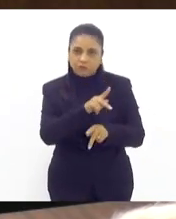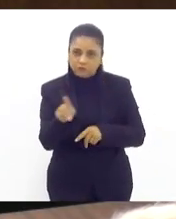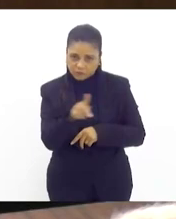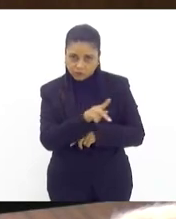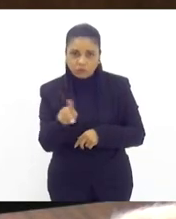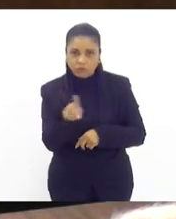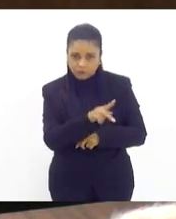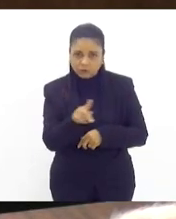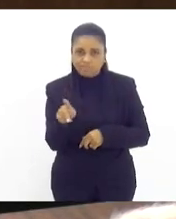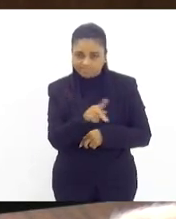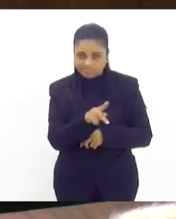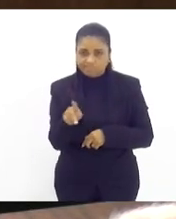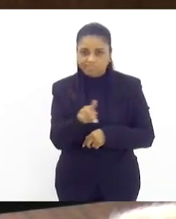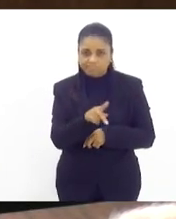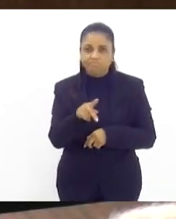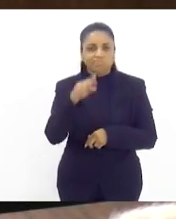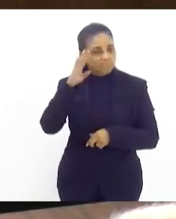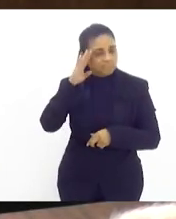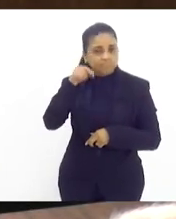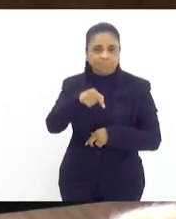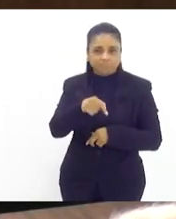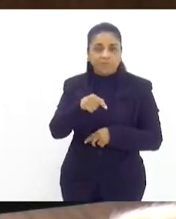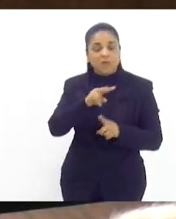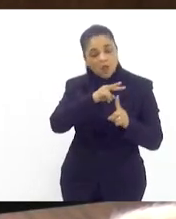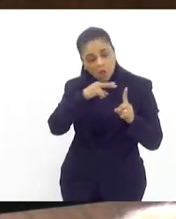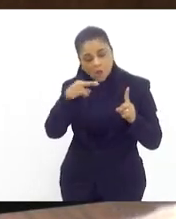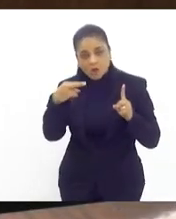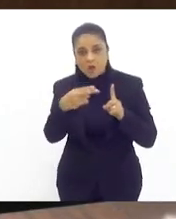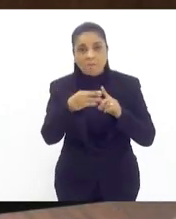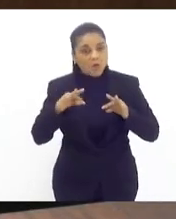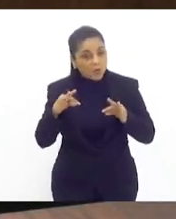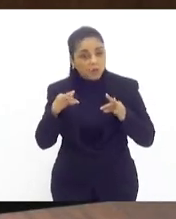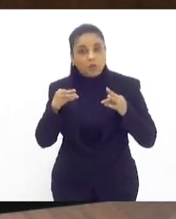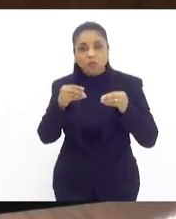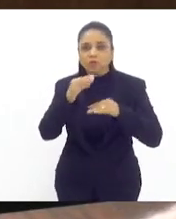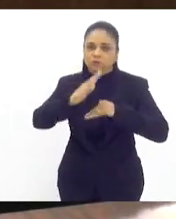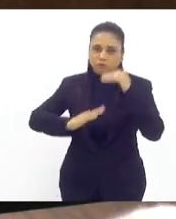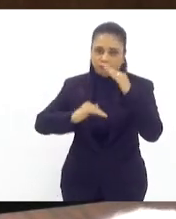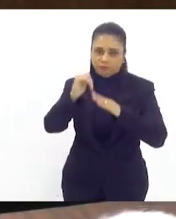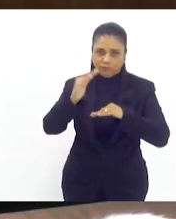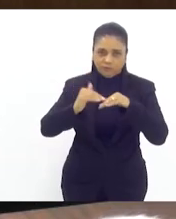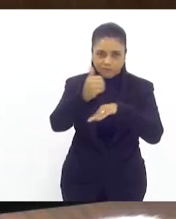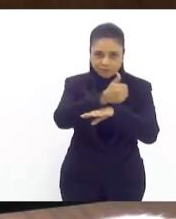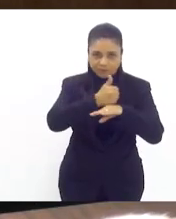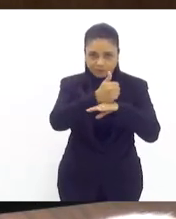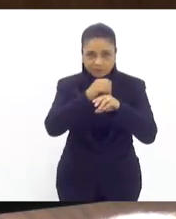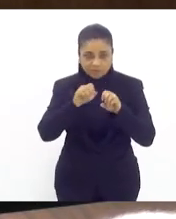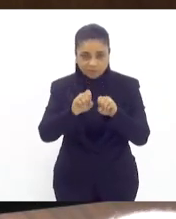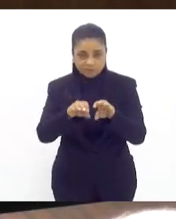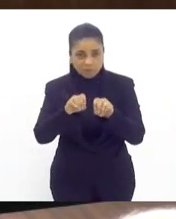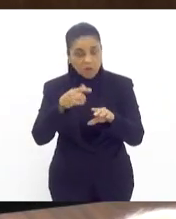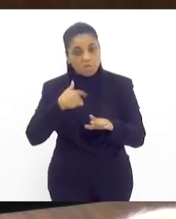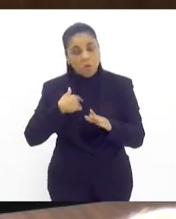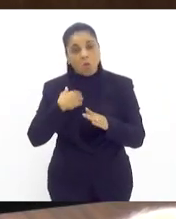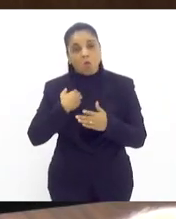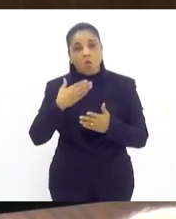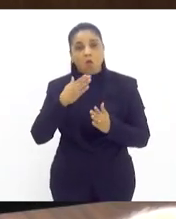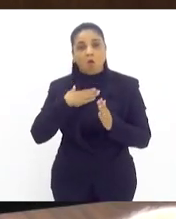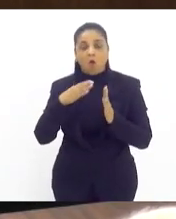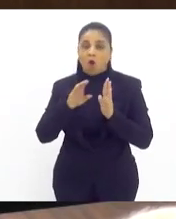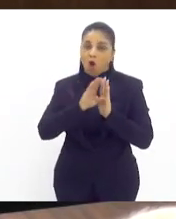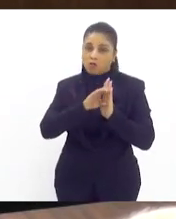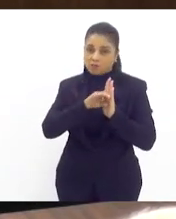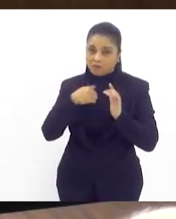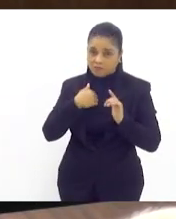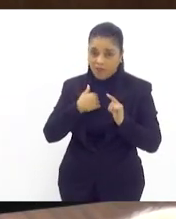fundamental e determinante mas o nosso olhar possa ser para todos os profissionais de educação porque no meu conceito passou pelo portão